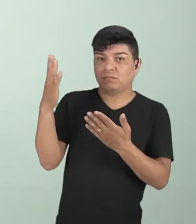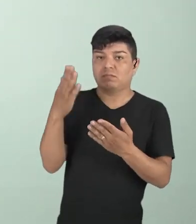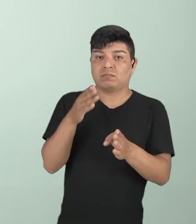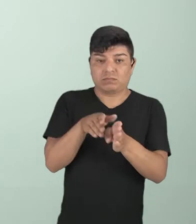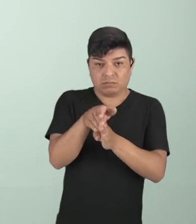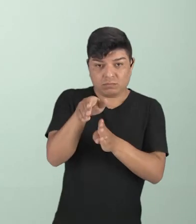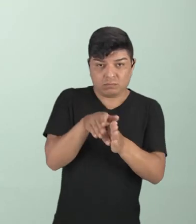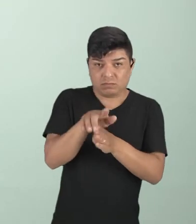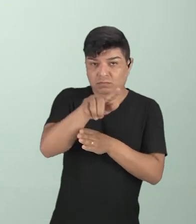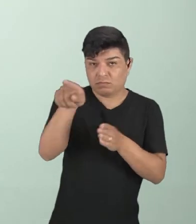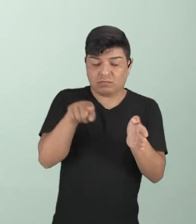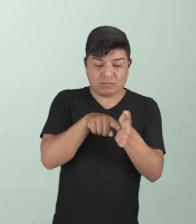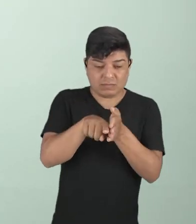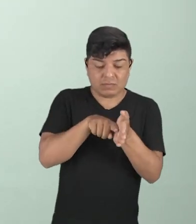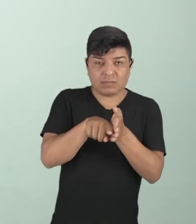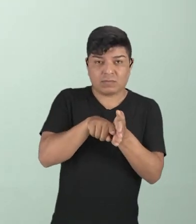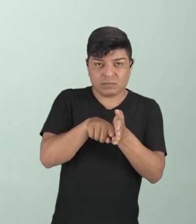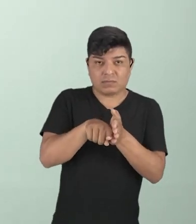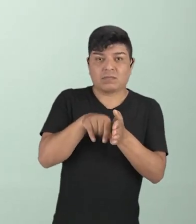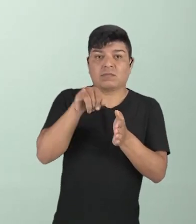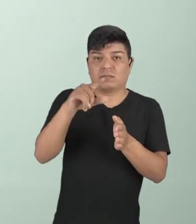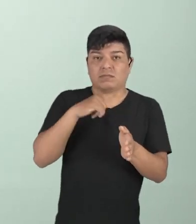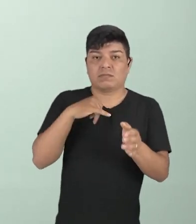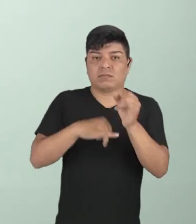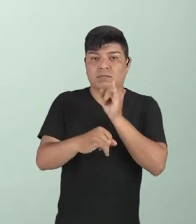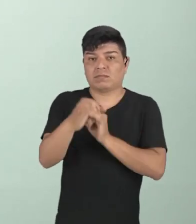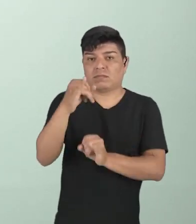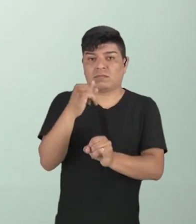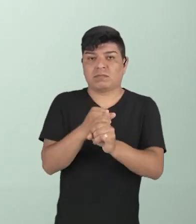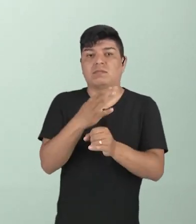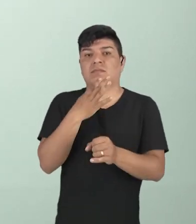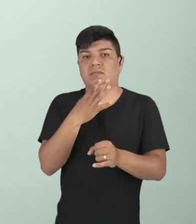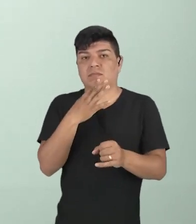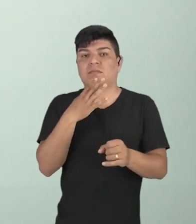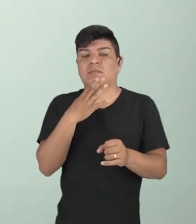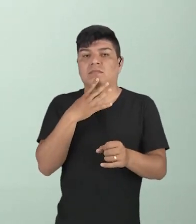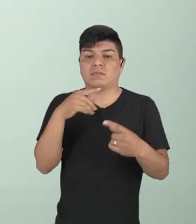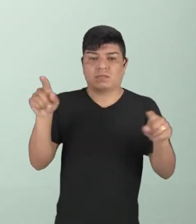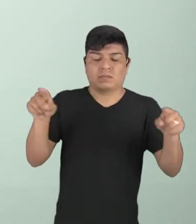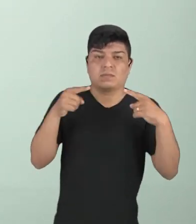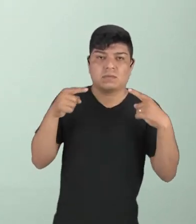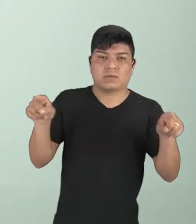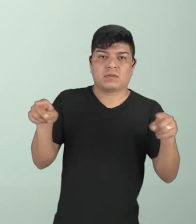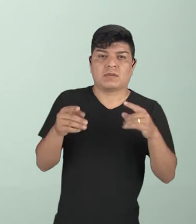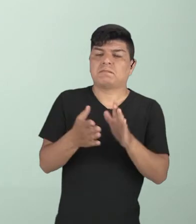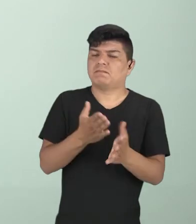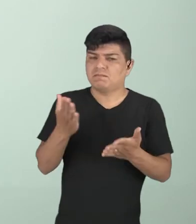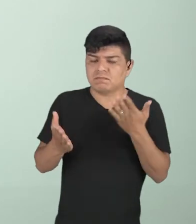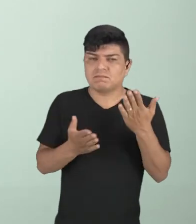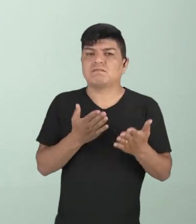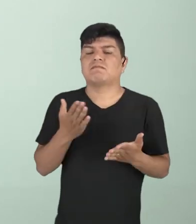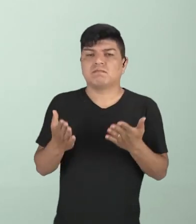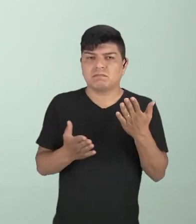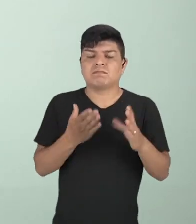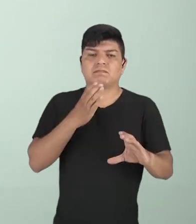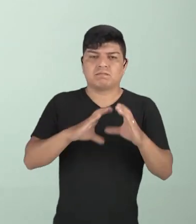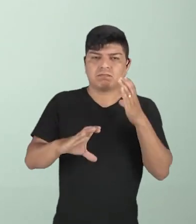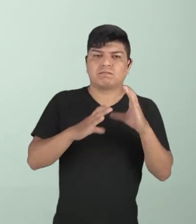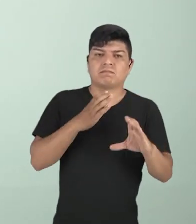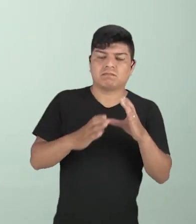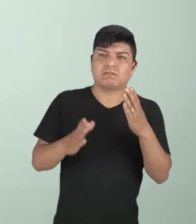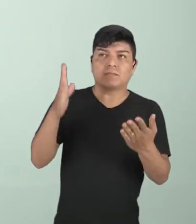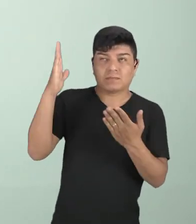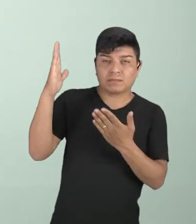você pesquise, se você tiver acesso à internet, conheça as músicas que são fantásticas, cantadas e tocadas